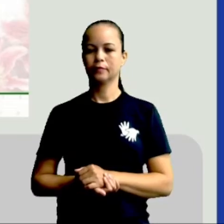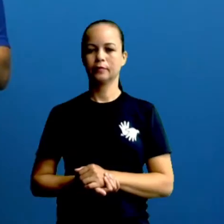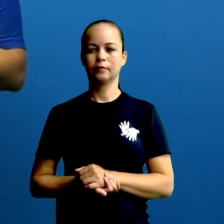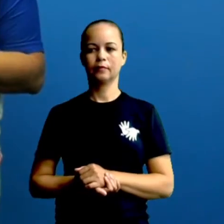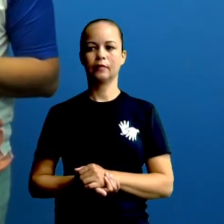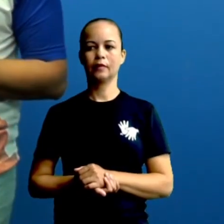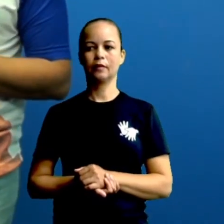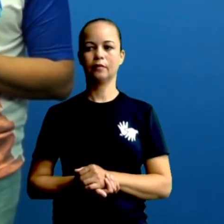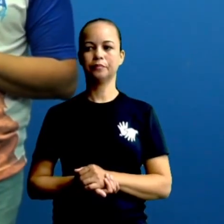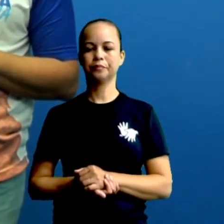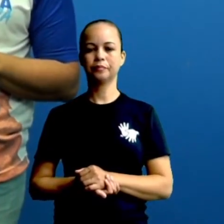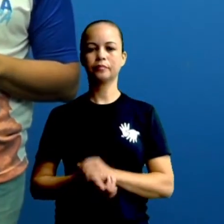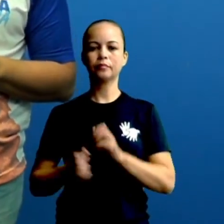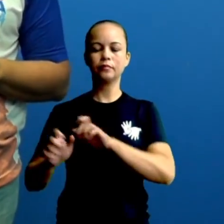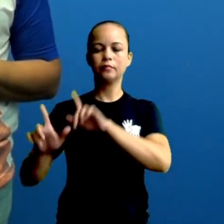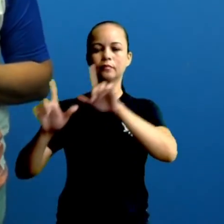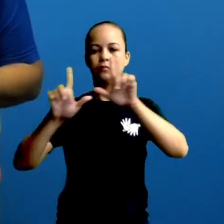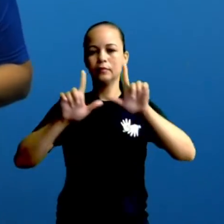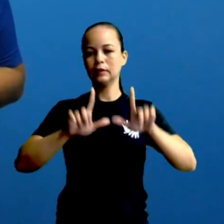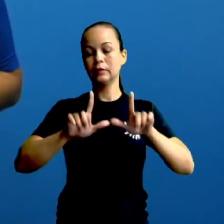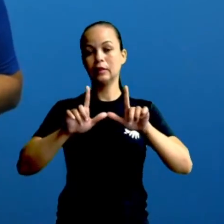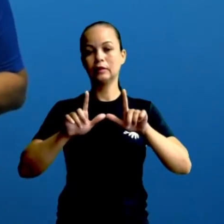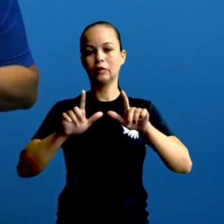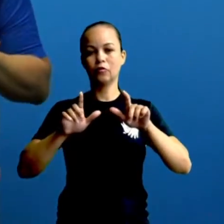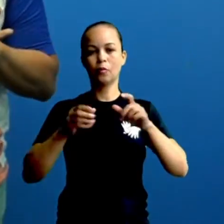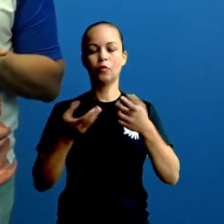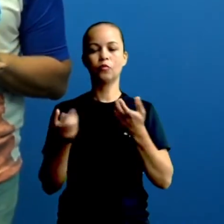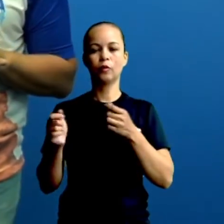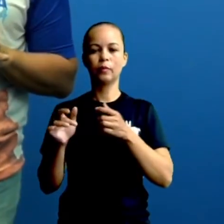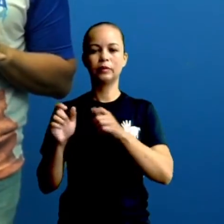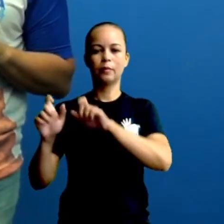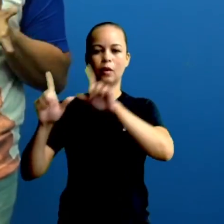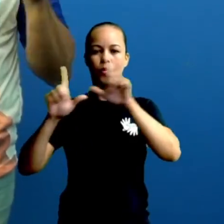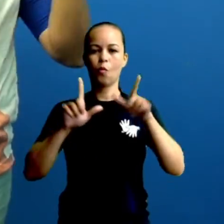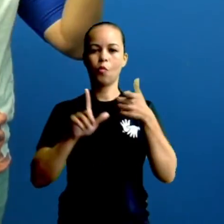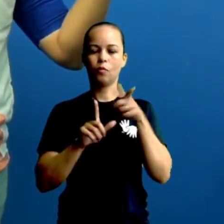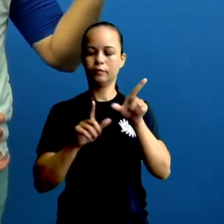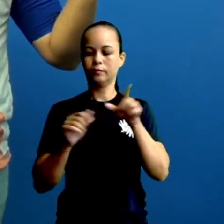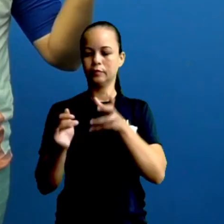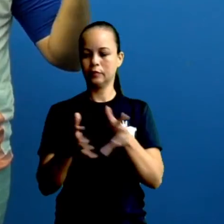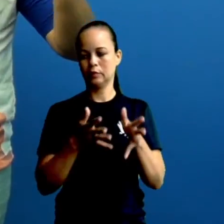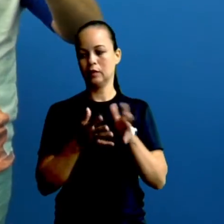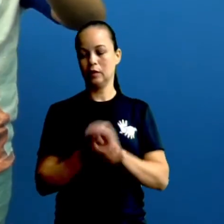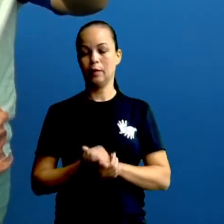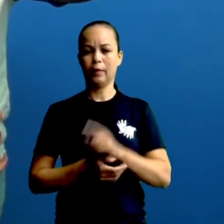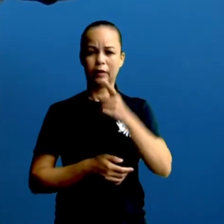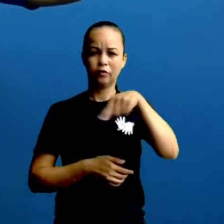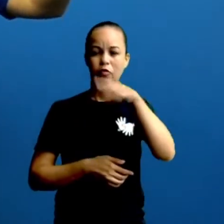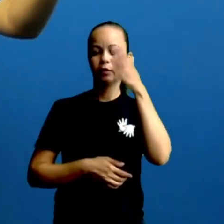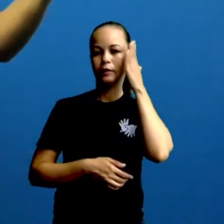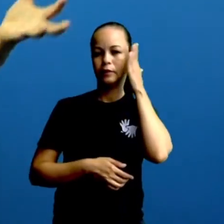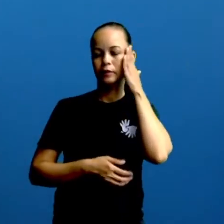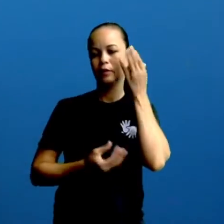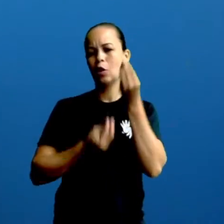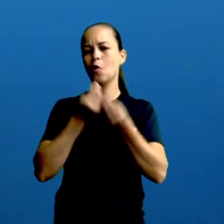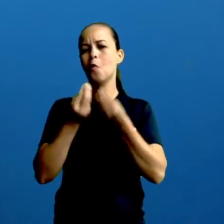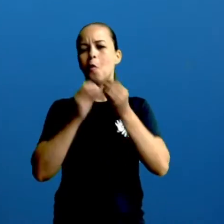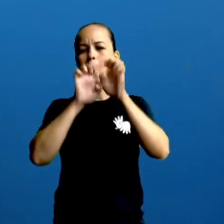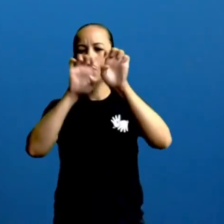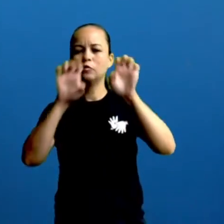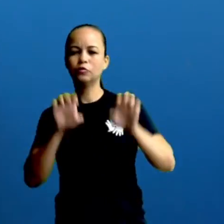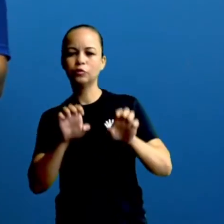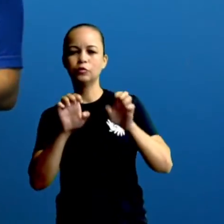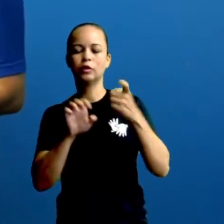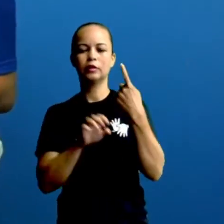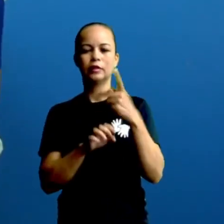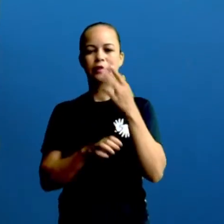comigo. E já vou pedir para a produção ir para o nosso próximo slide, que é para justamente você compreender estruturalmente como o fruto